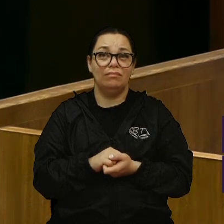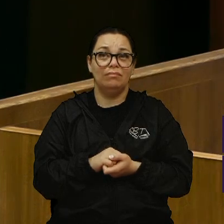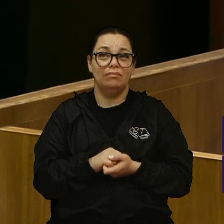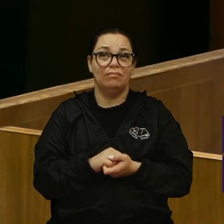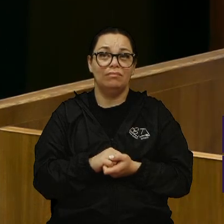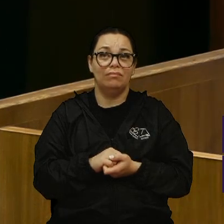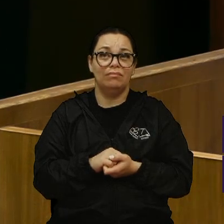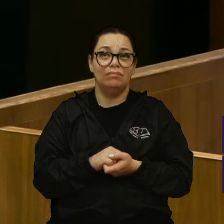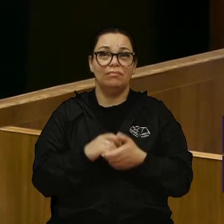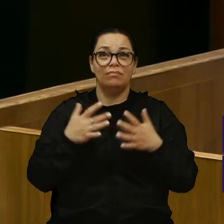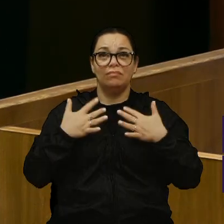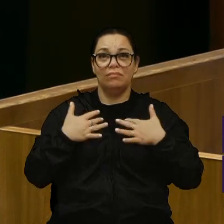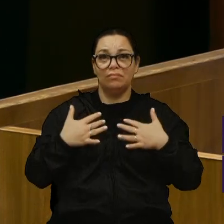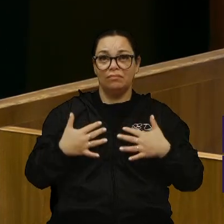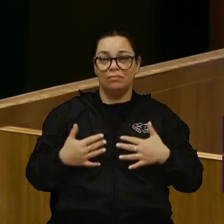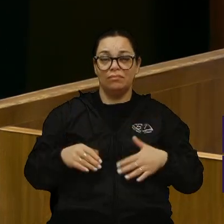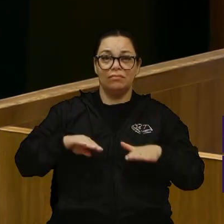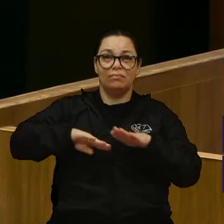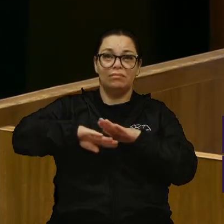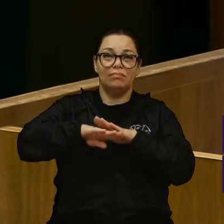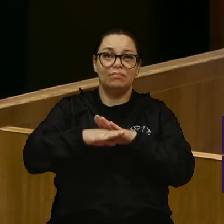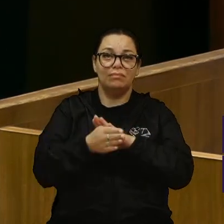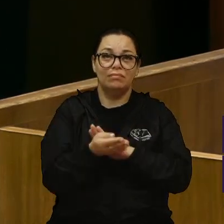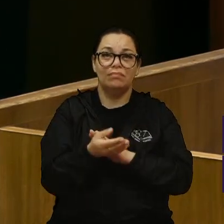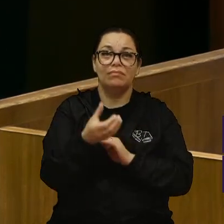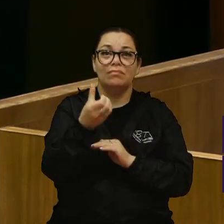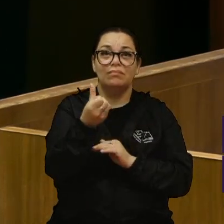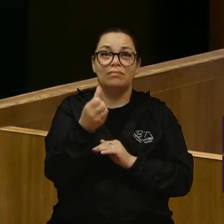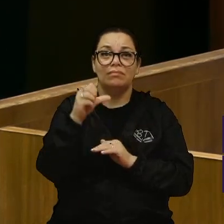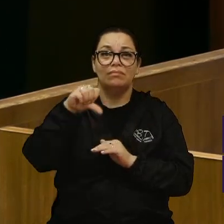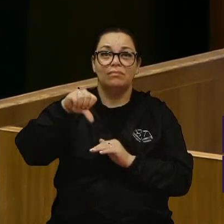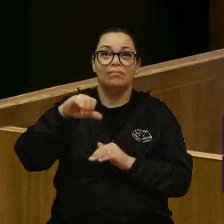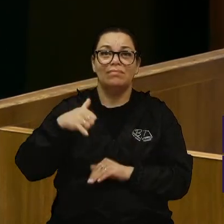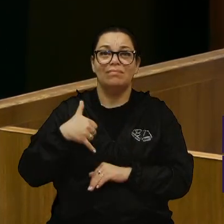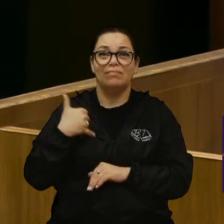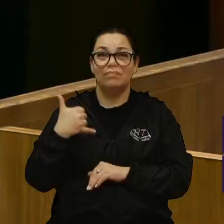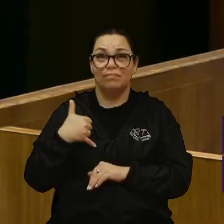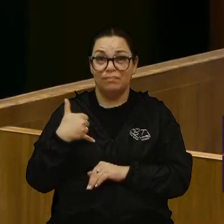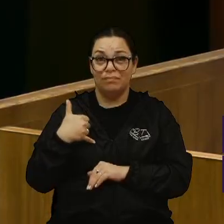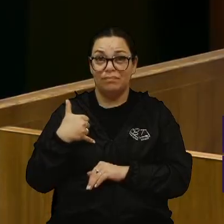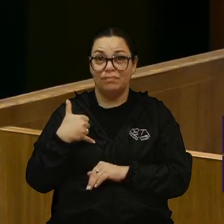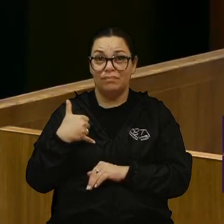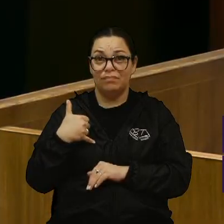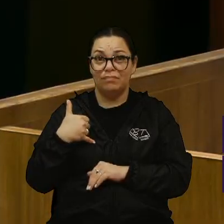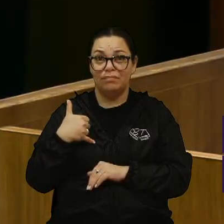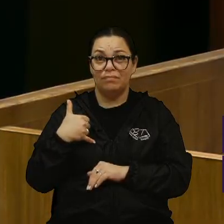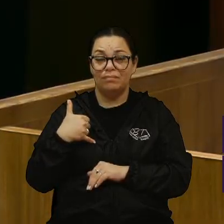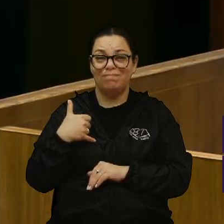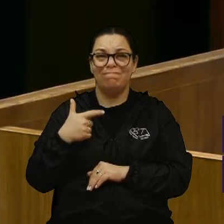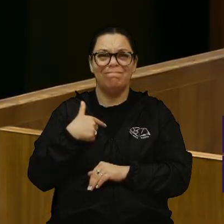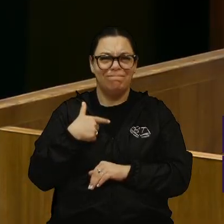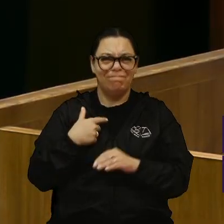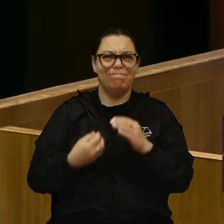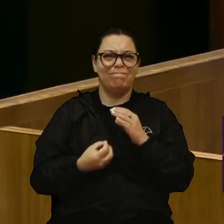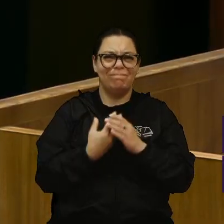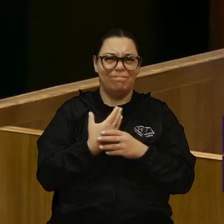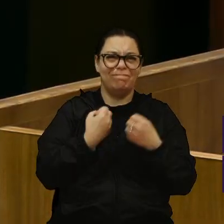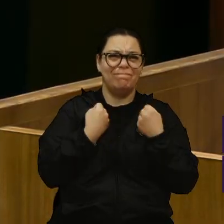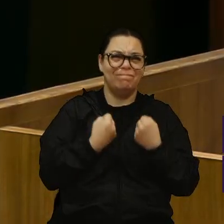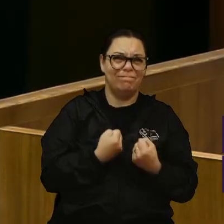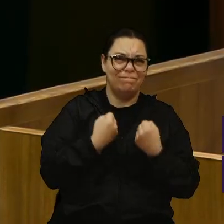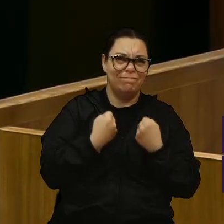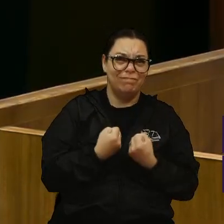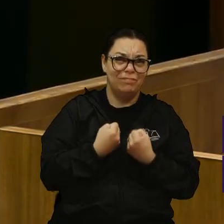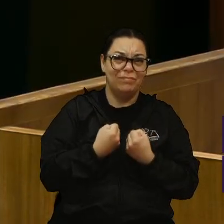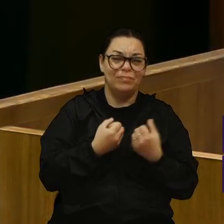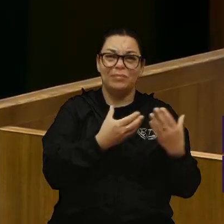O corpo vai se adaptando. Ele tem 69 anos. Essa expressão, me criei no pesado, poderia estar na boca de